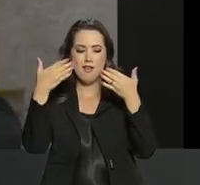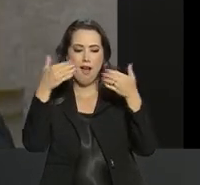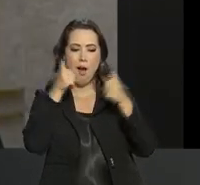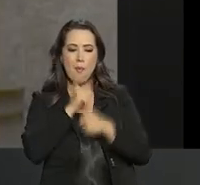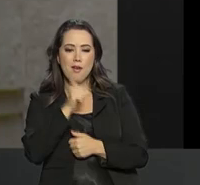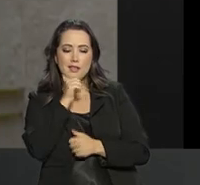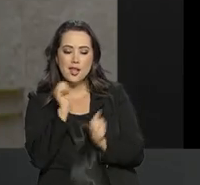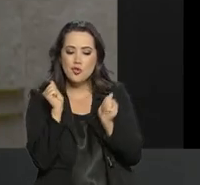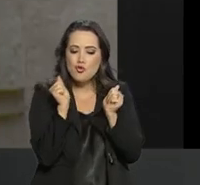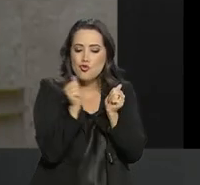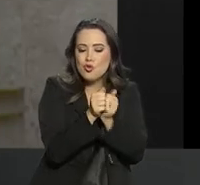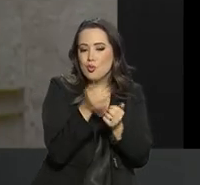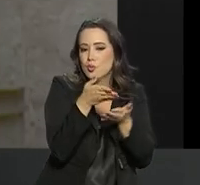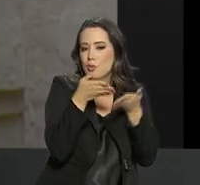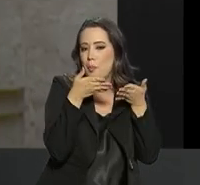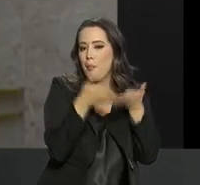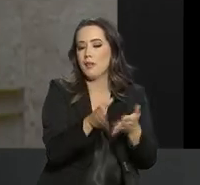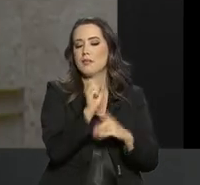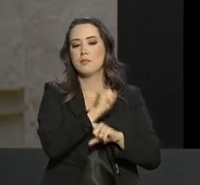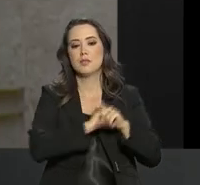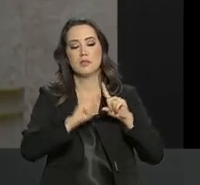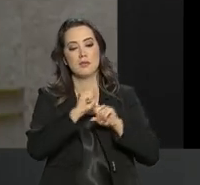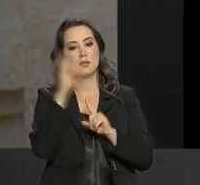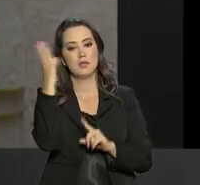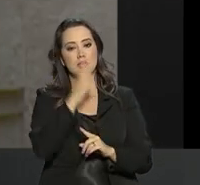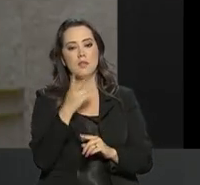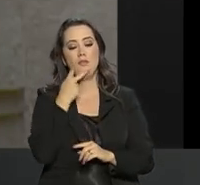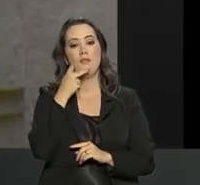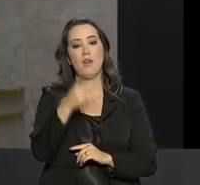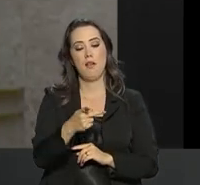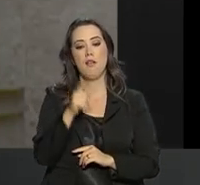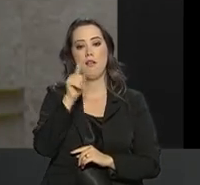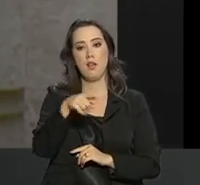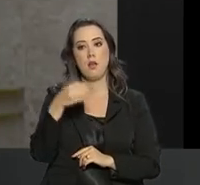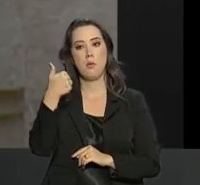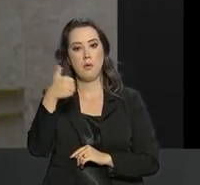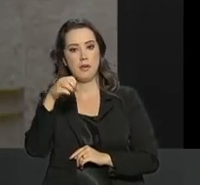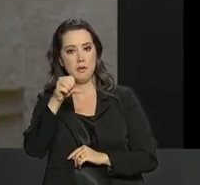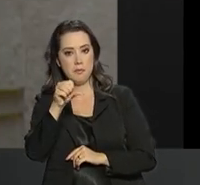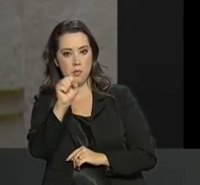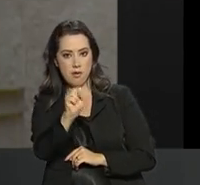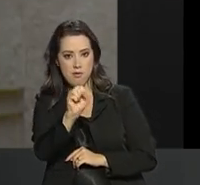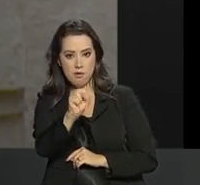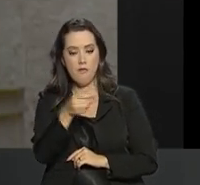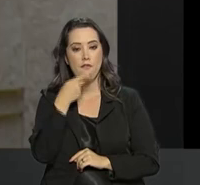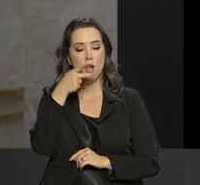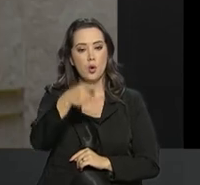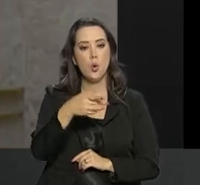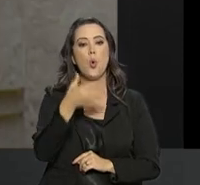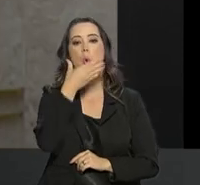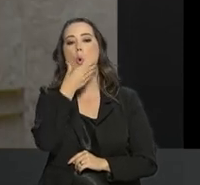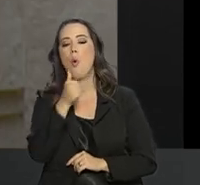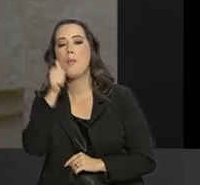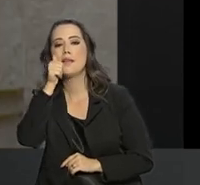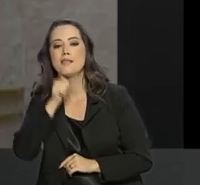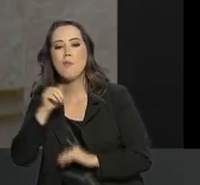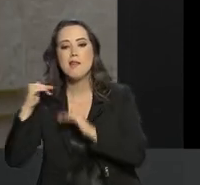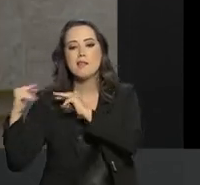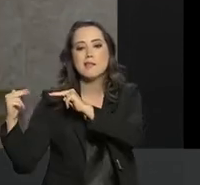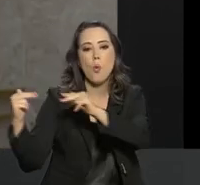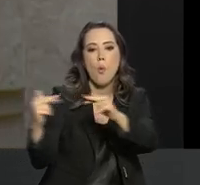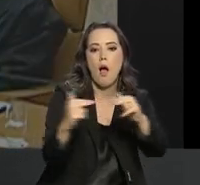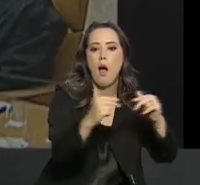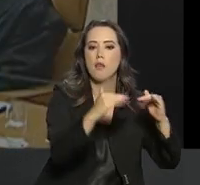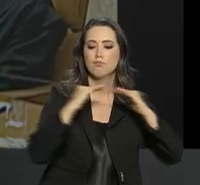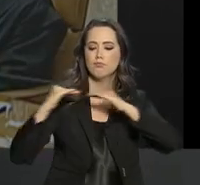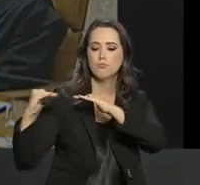extraordinariamente participante da sociedade brasileira, o Constituinte já em 88 disse: homens e mulheres são iguais em direitos e